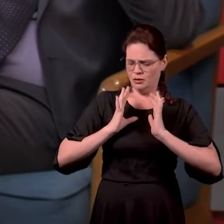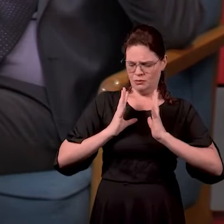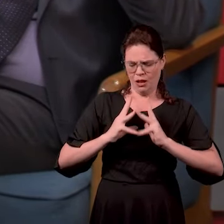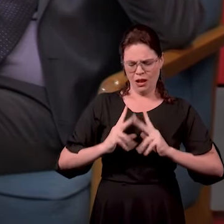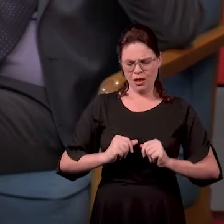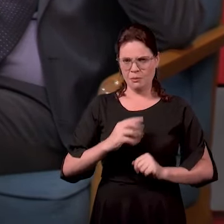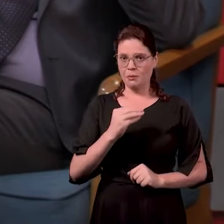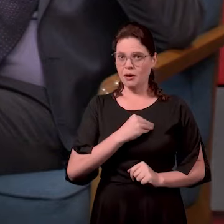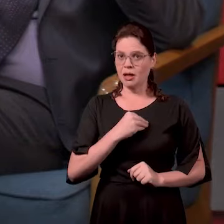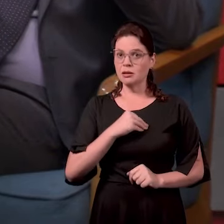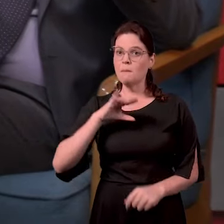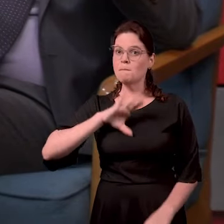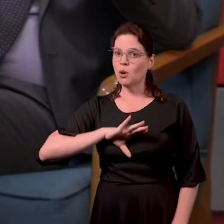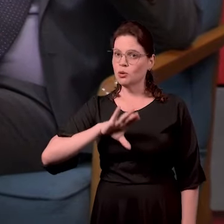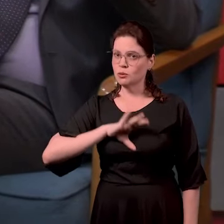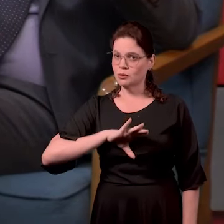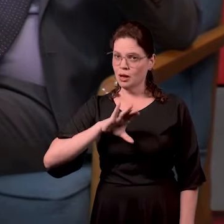pecado.